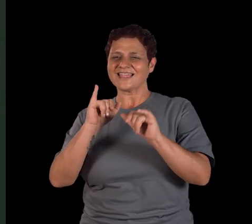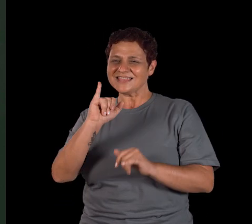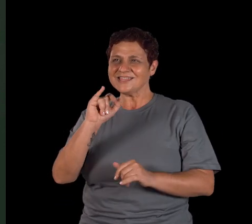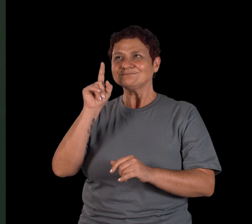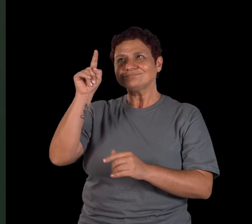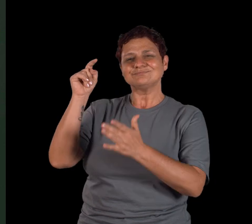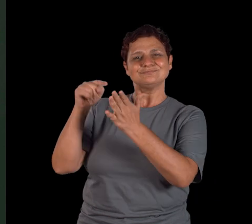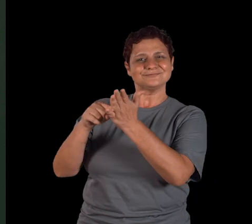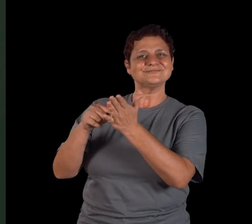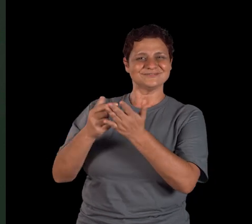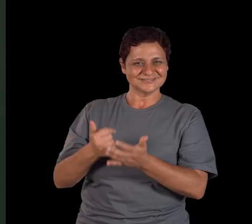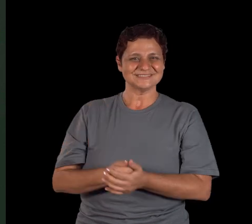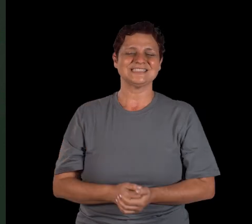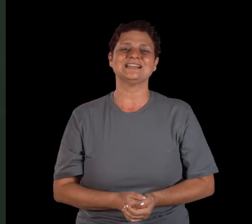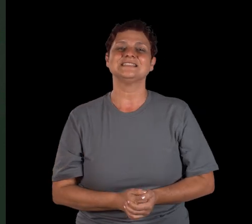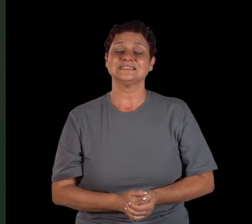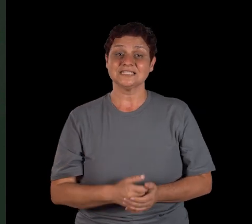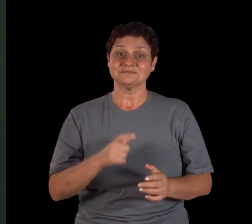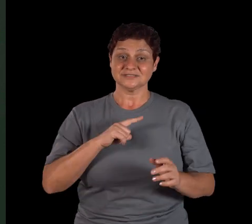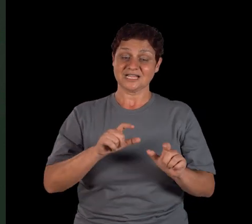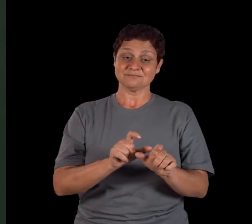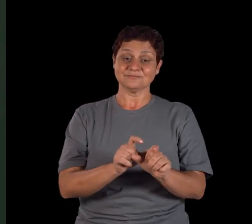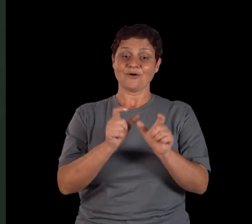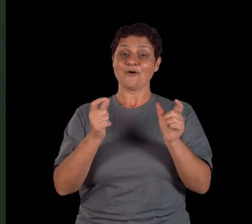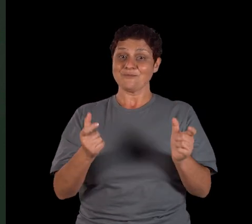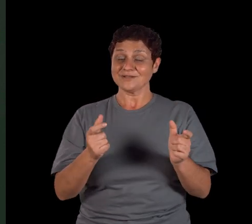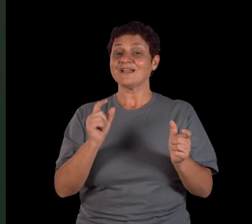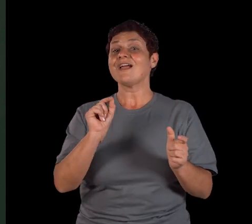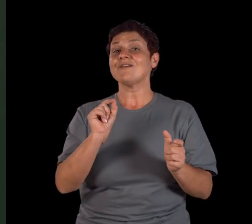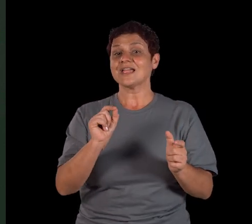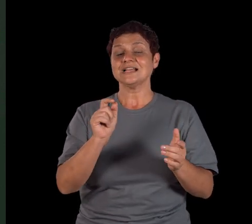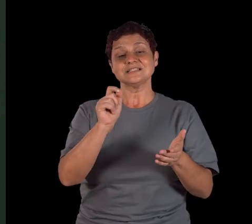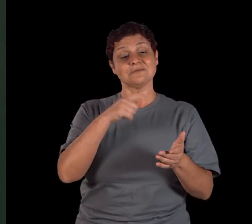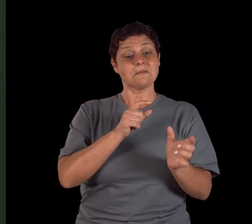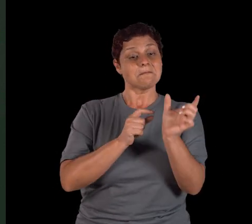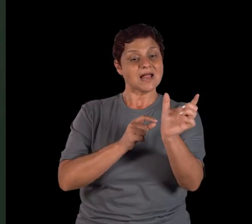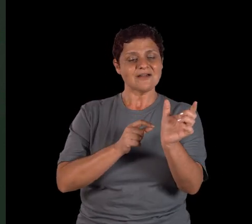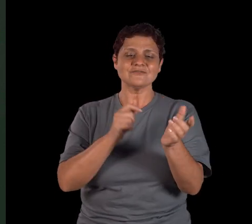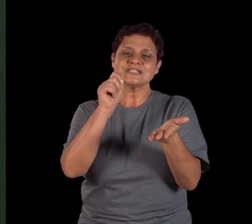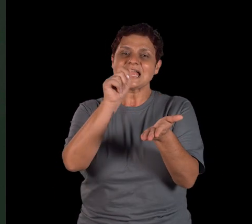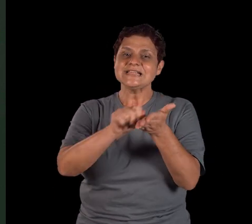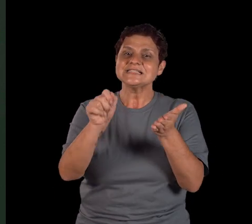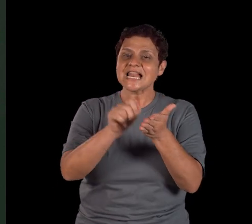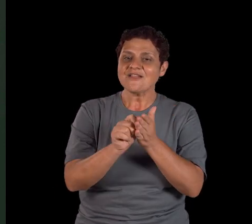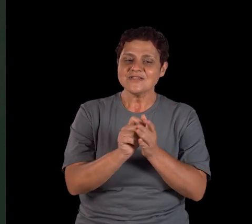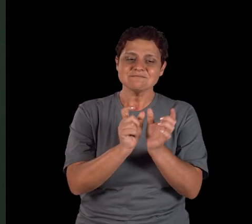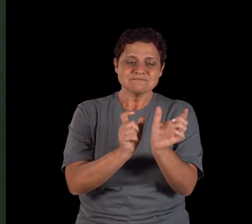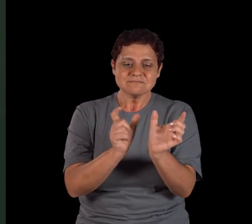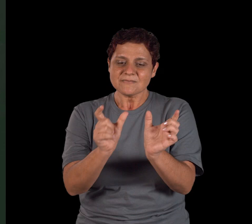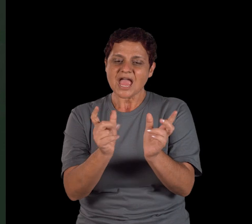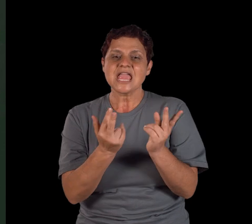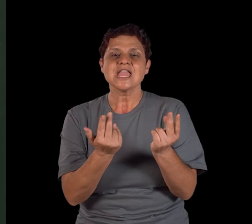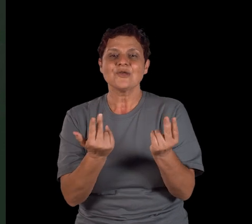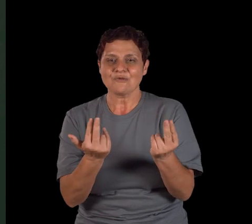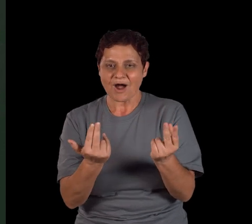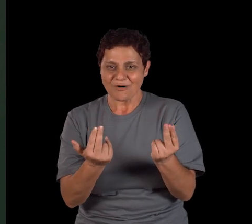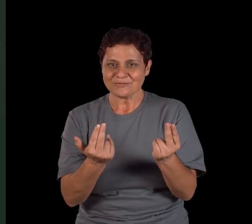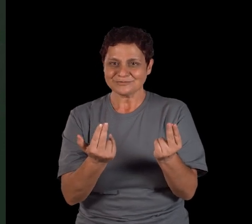certo? Relação de homonímia, palavras que têm escritas iguais e